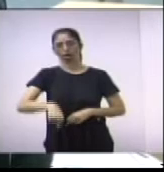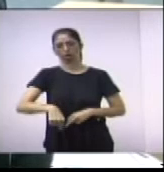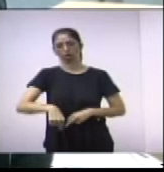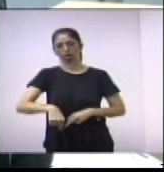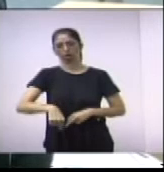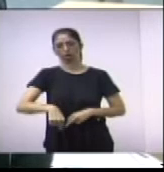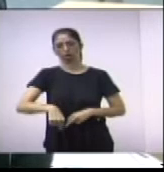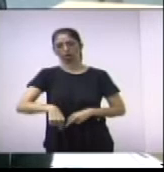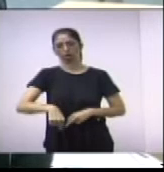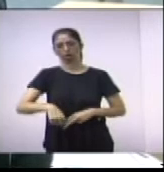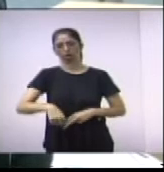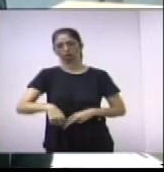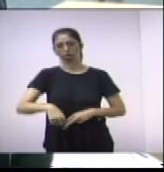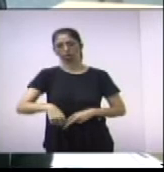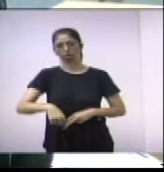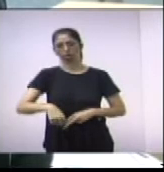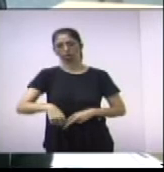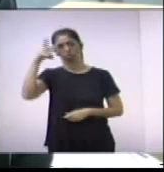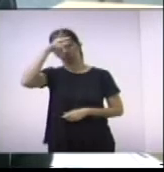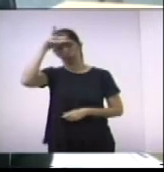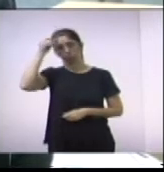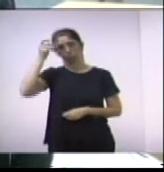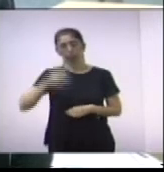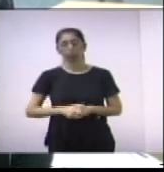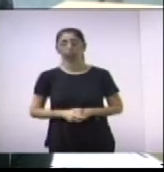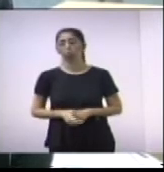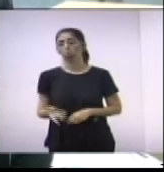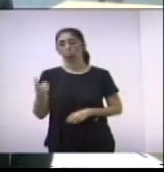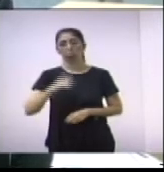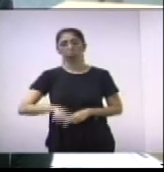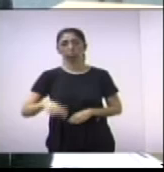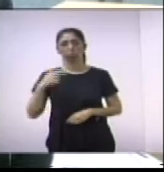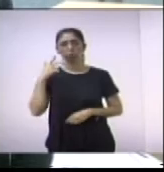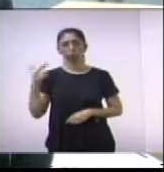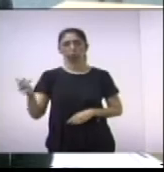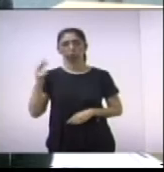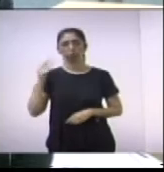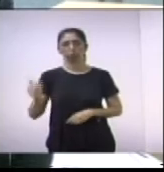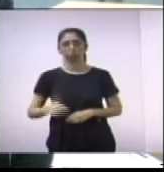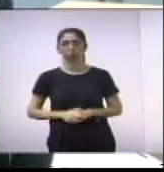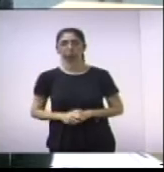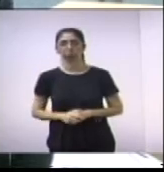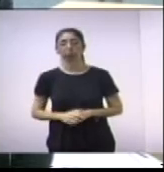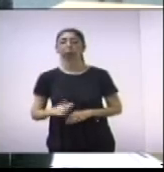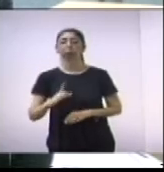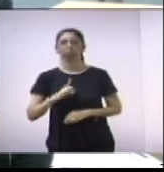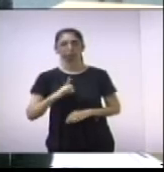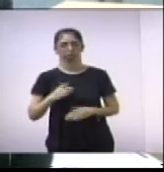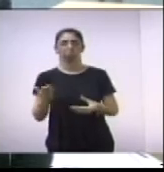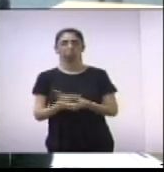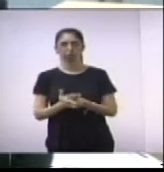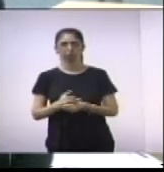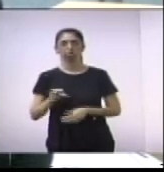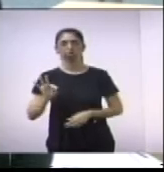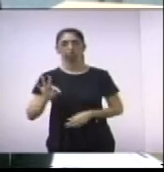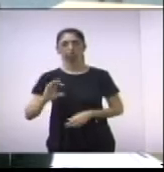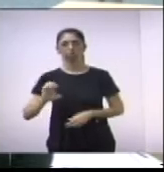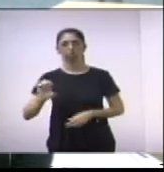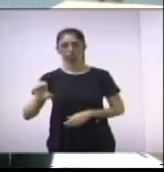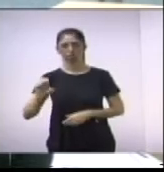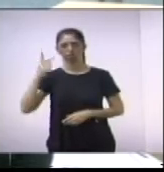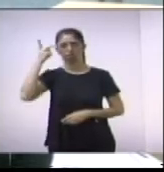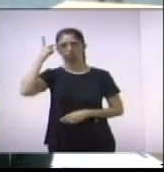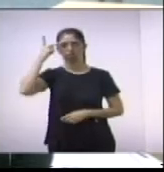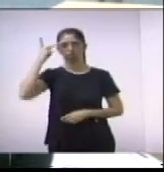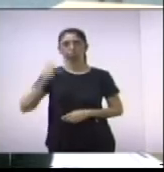inclusive, agremiações locais que continuam com condenações no Tribunal de Contas. Então, não dá,